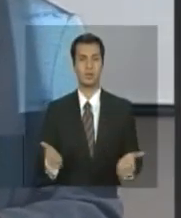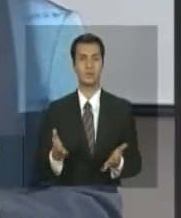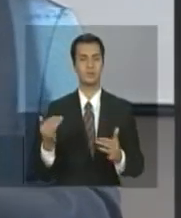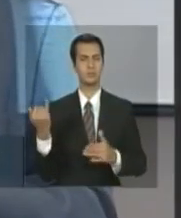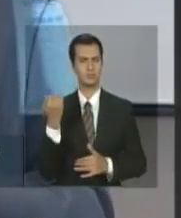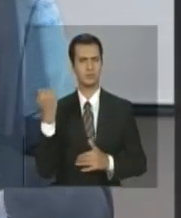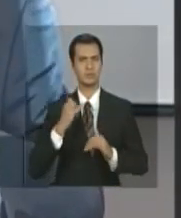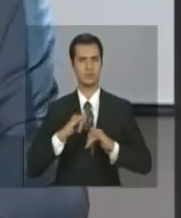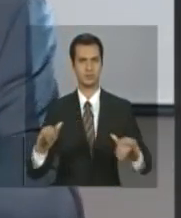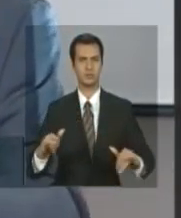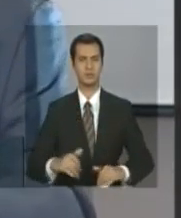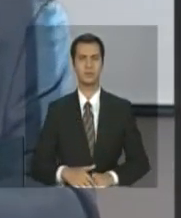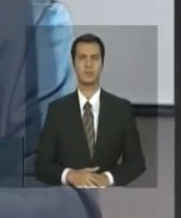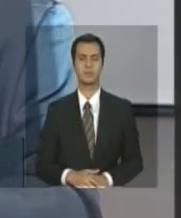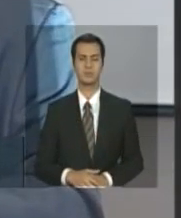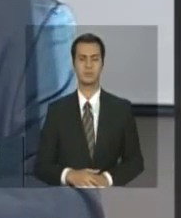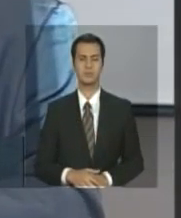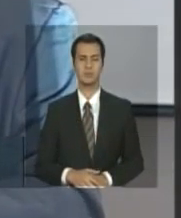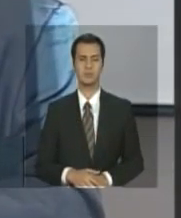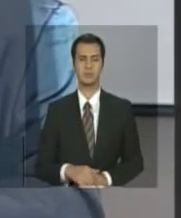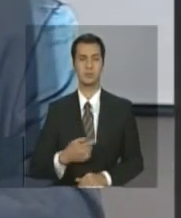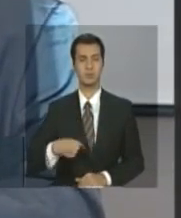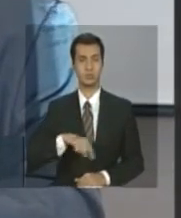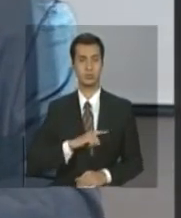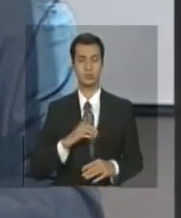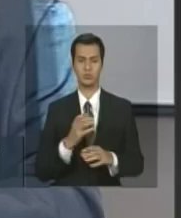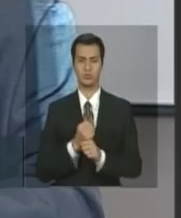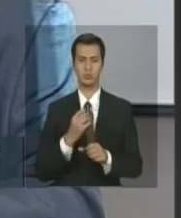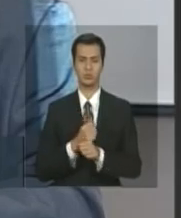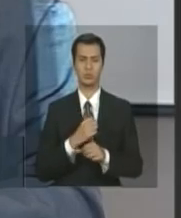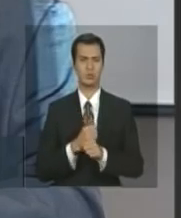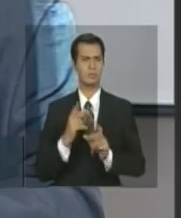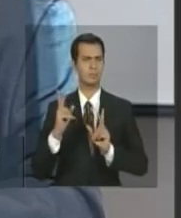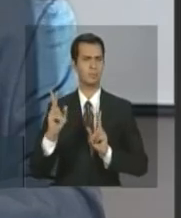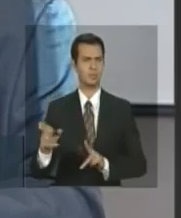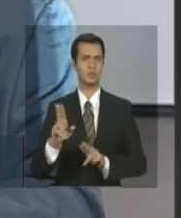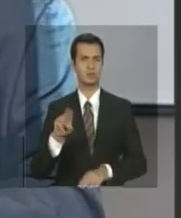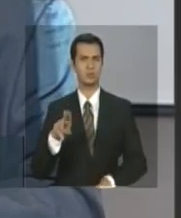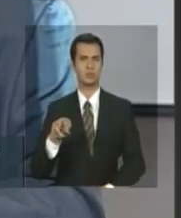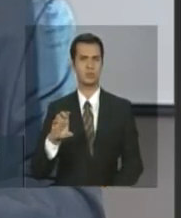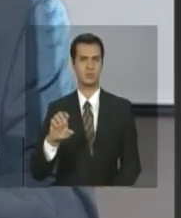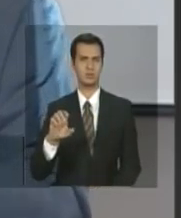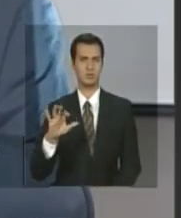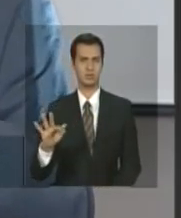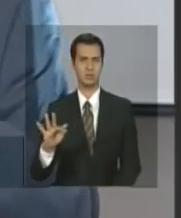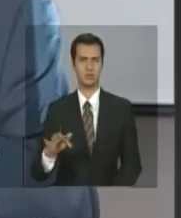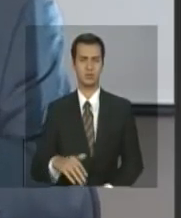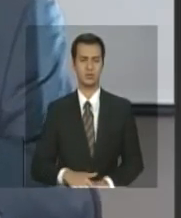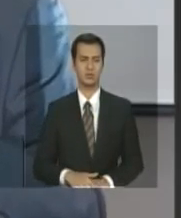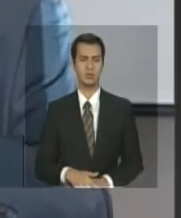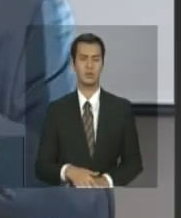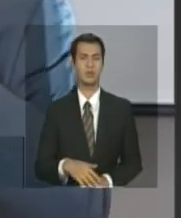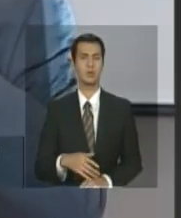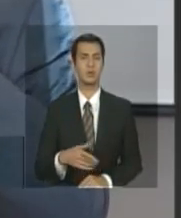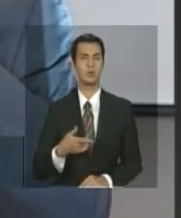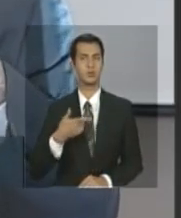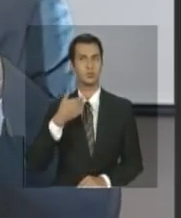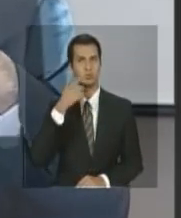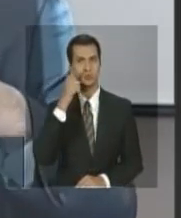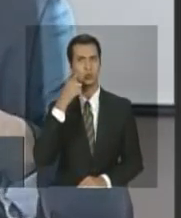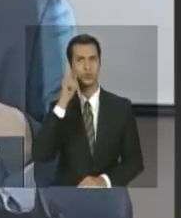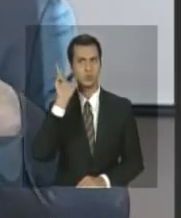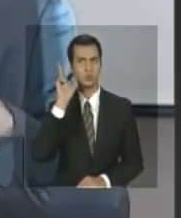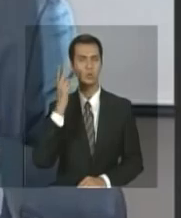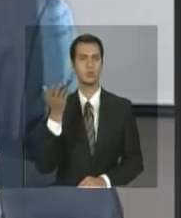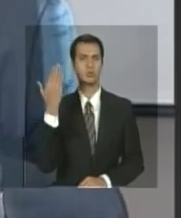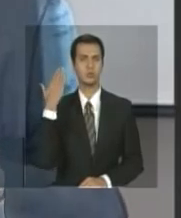importante. Por que nós estamos fazendo a mesma conta que eles? Lembrem que eles fizeram e lançaram um relatório anteontem. Nós pegamos, então,